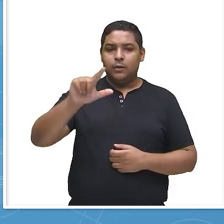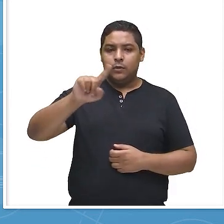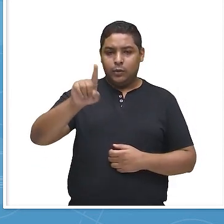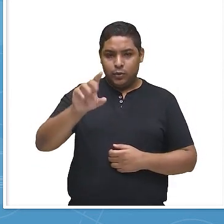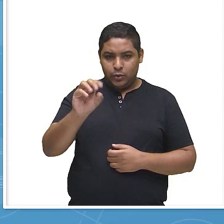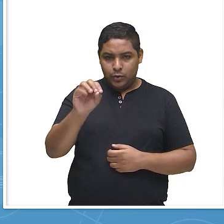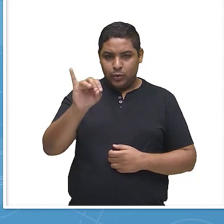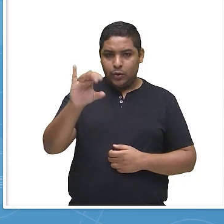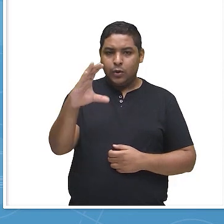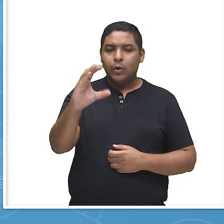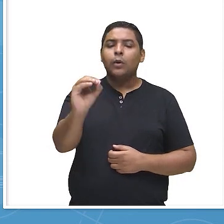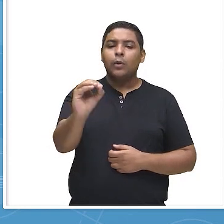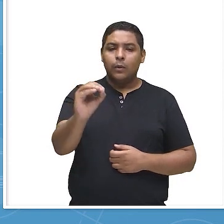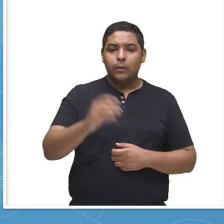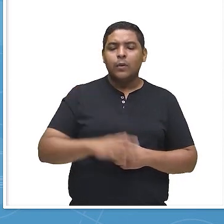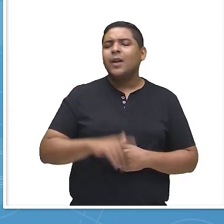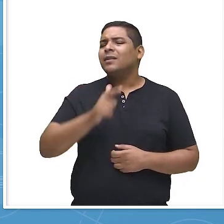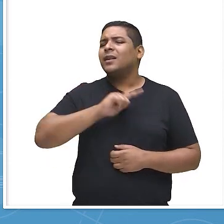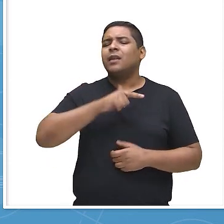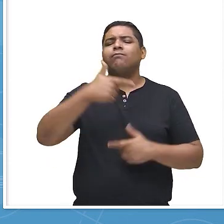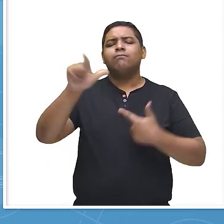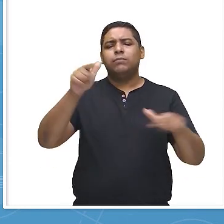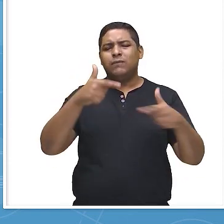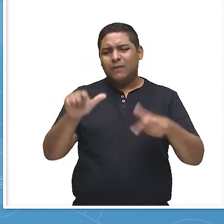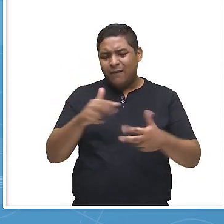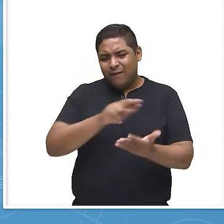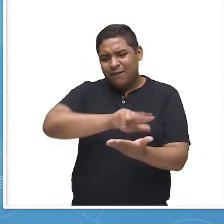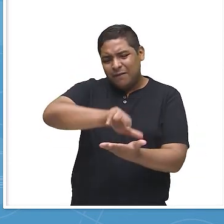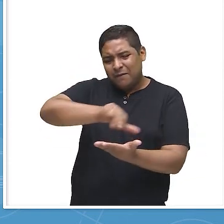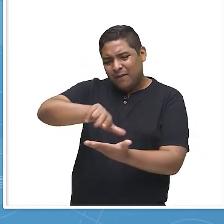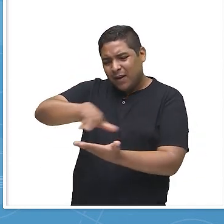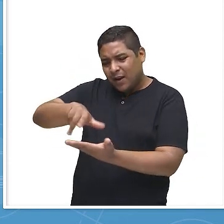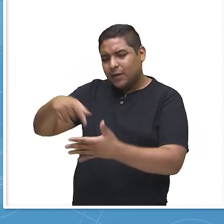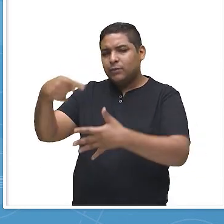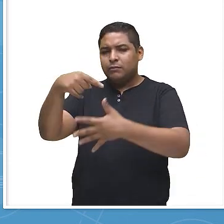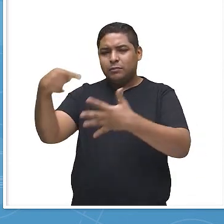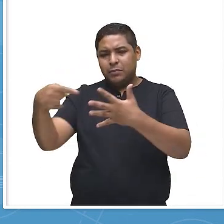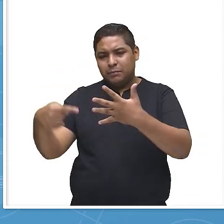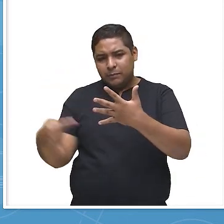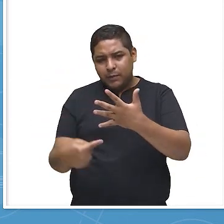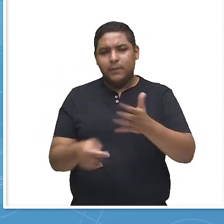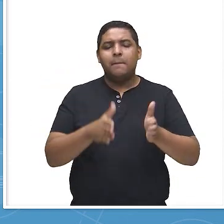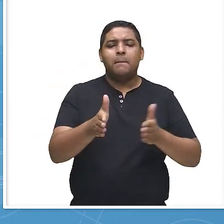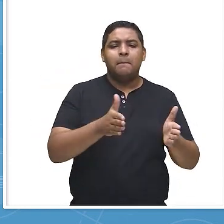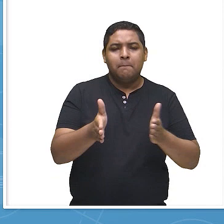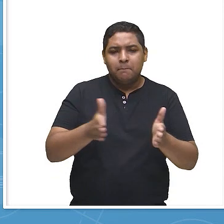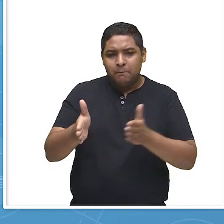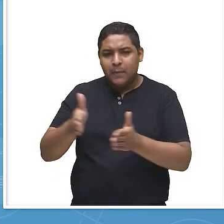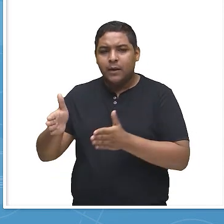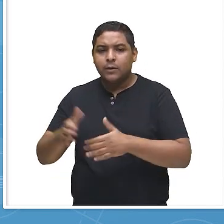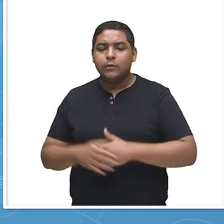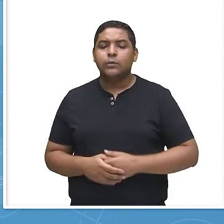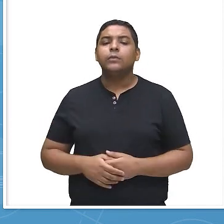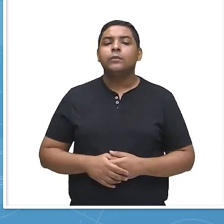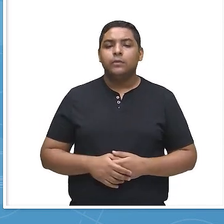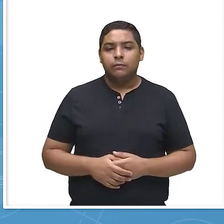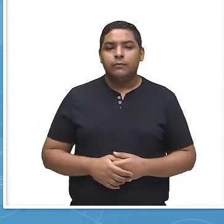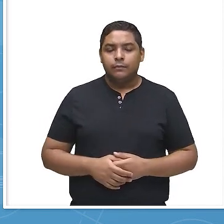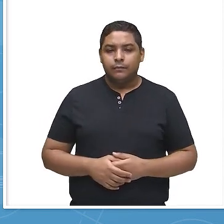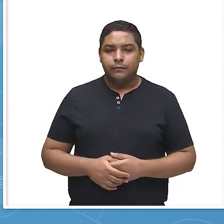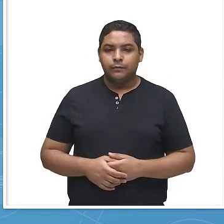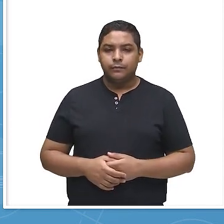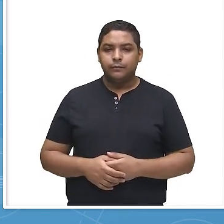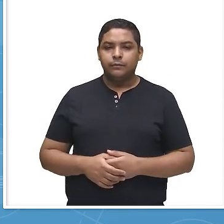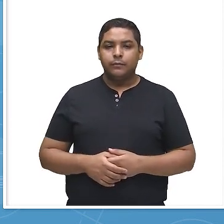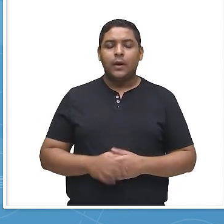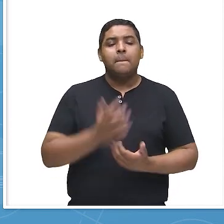Paleozoico nós temos outros períodos que vão classificar o surgimento de animais, de répteis, de plantas, tá?